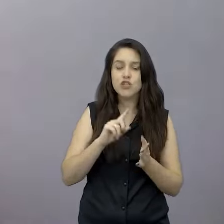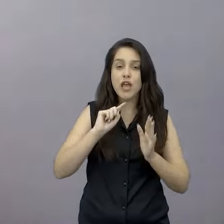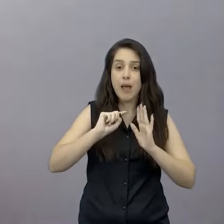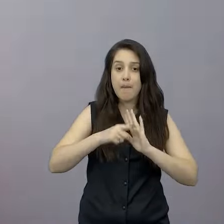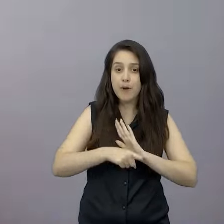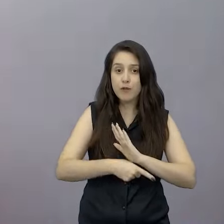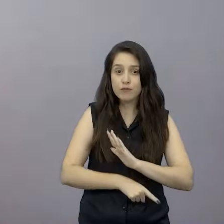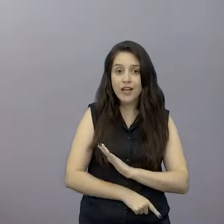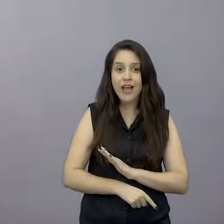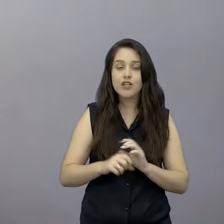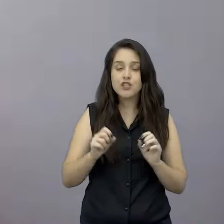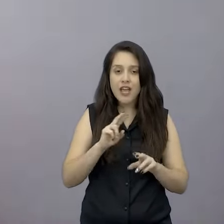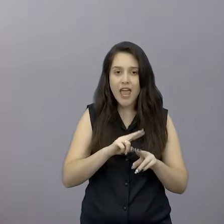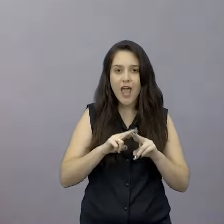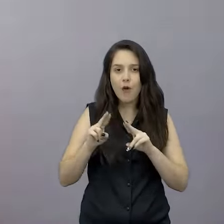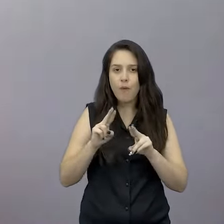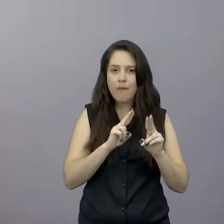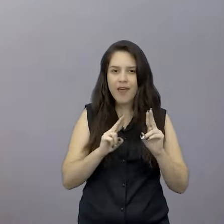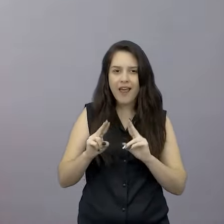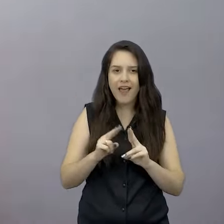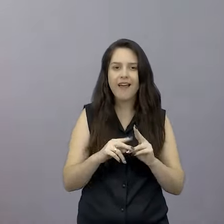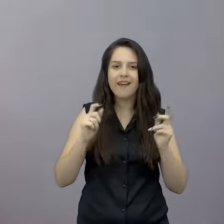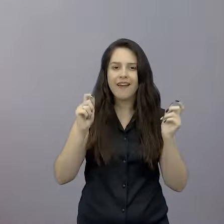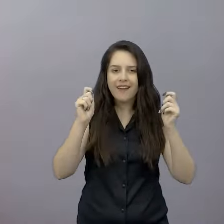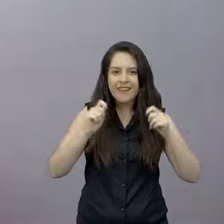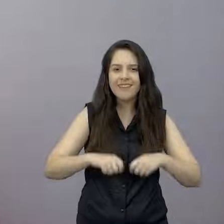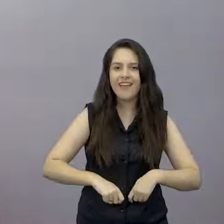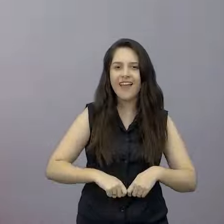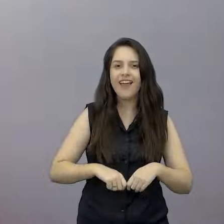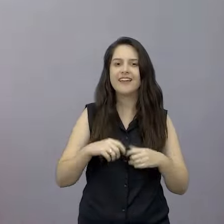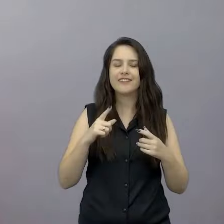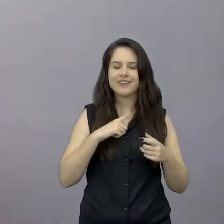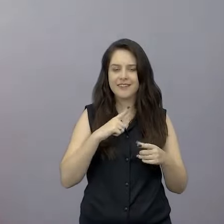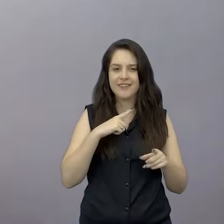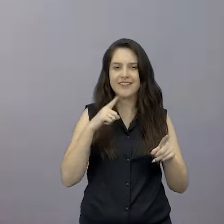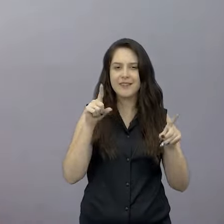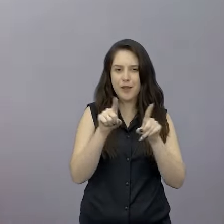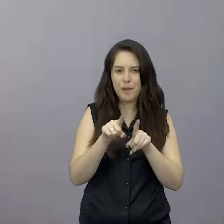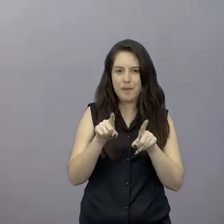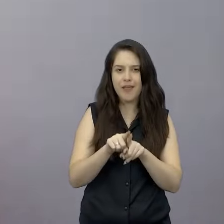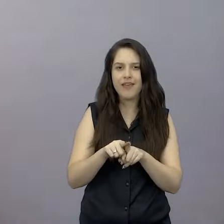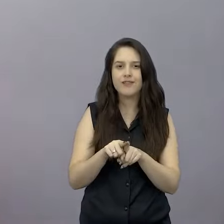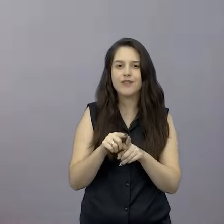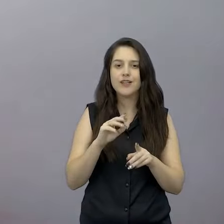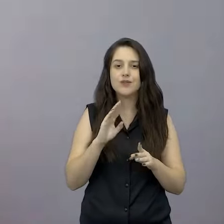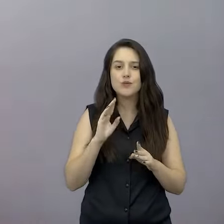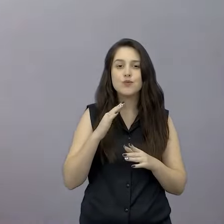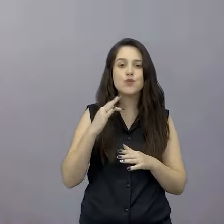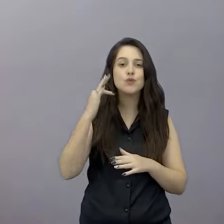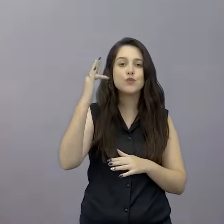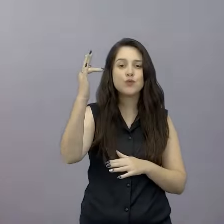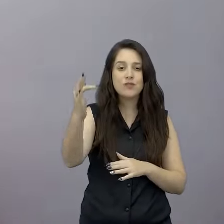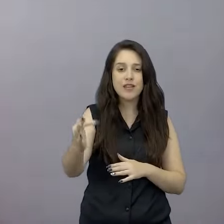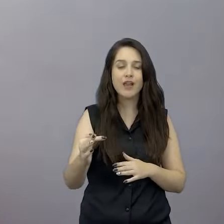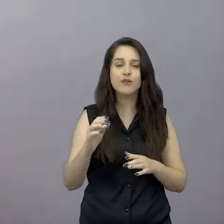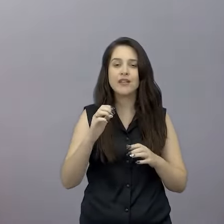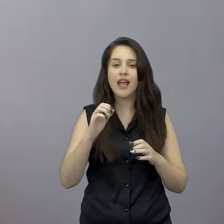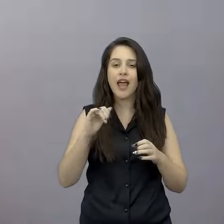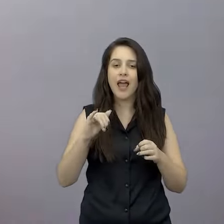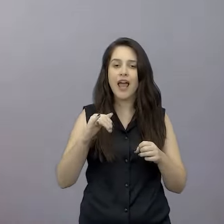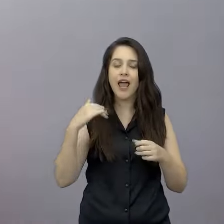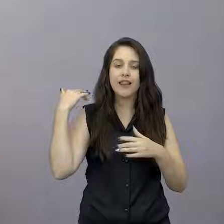de recuperar aquilo que se encontra em defasagem também, para que ele tenha sucesso na sua trajetória do